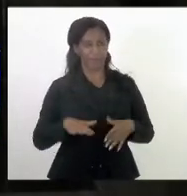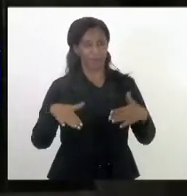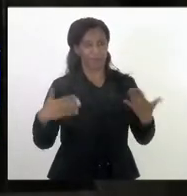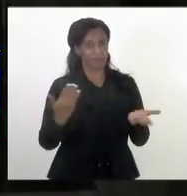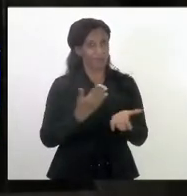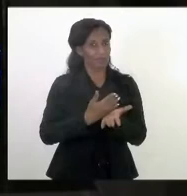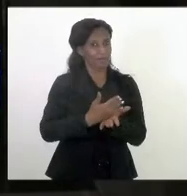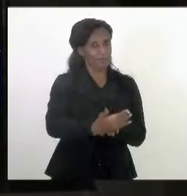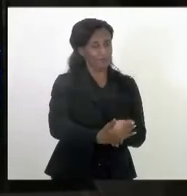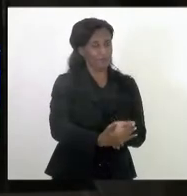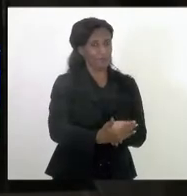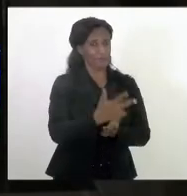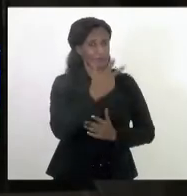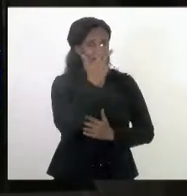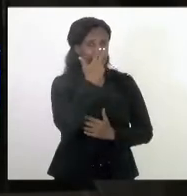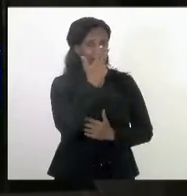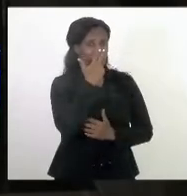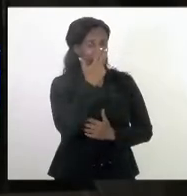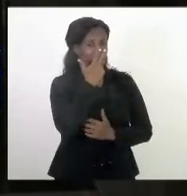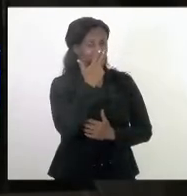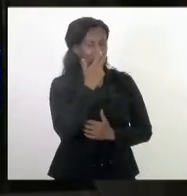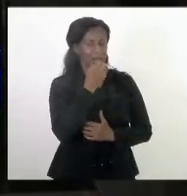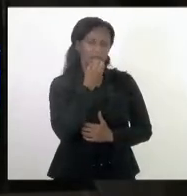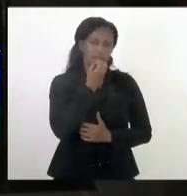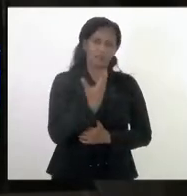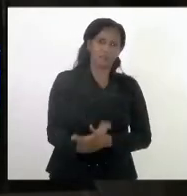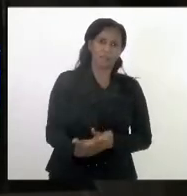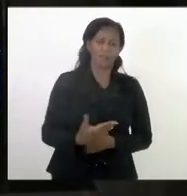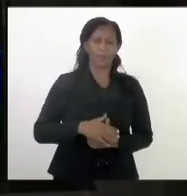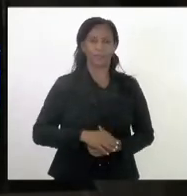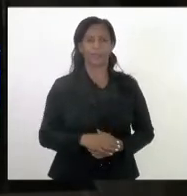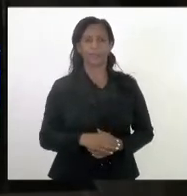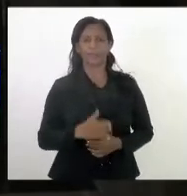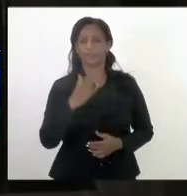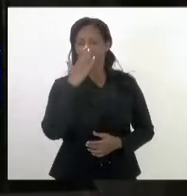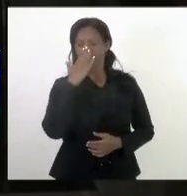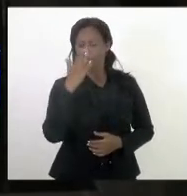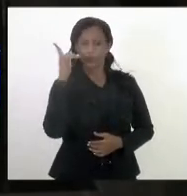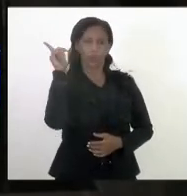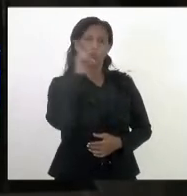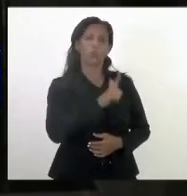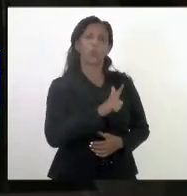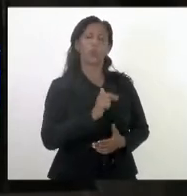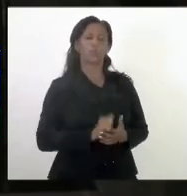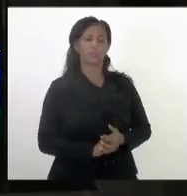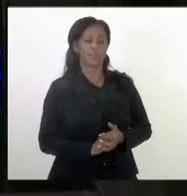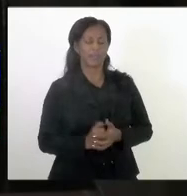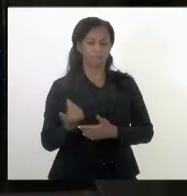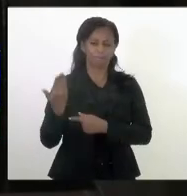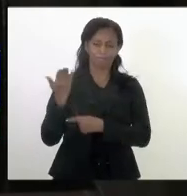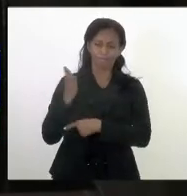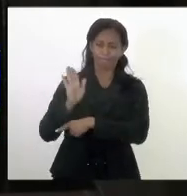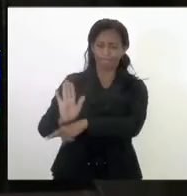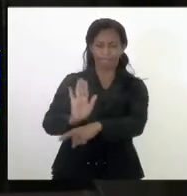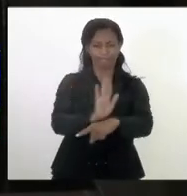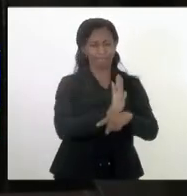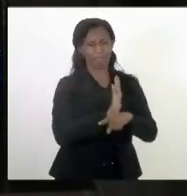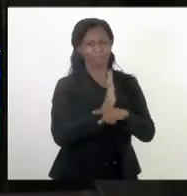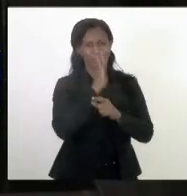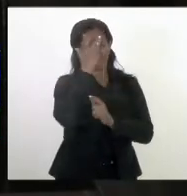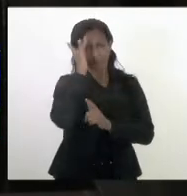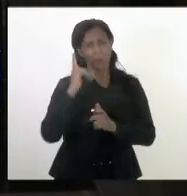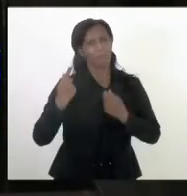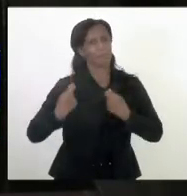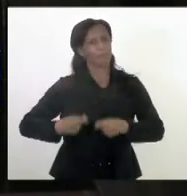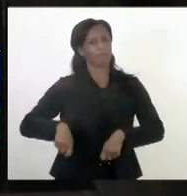princípio, parece louvável diante de a gente conseguir dar subsídios para os mais